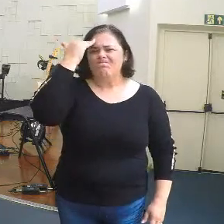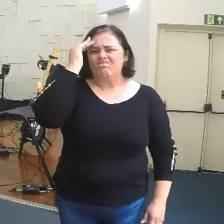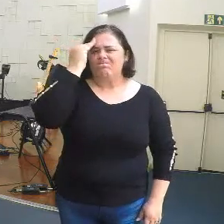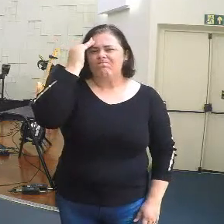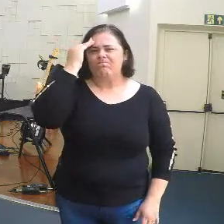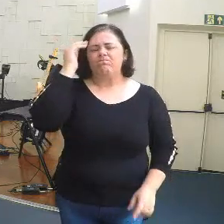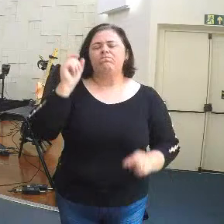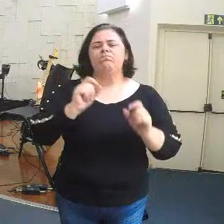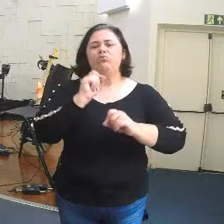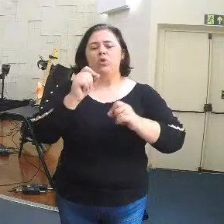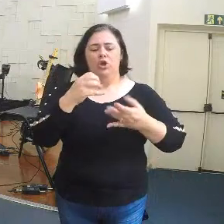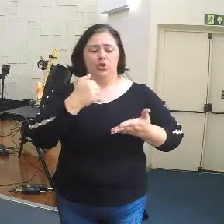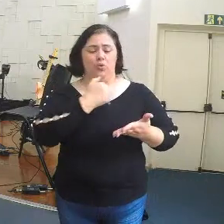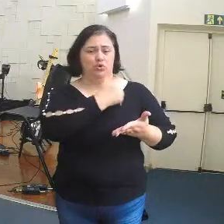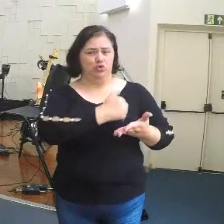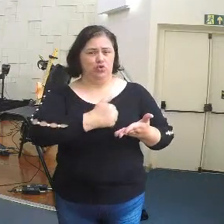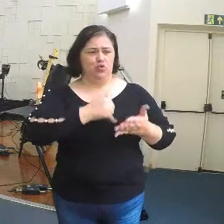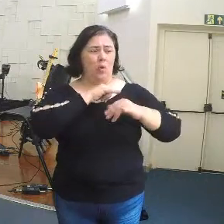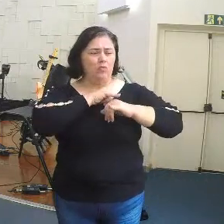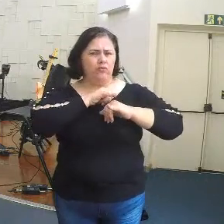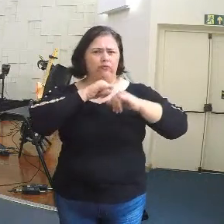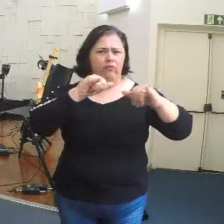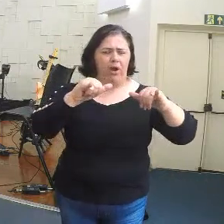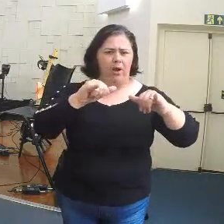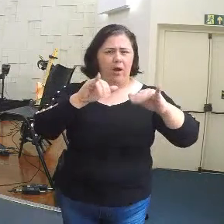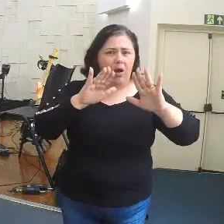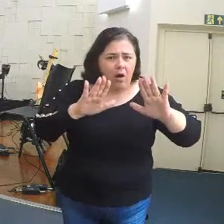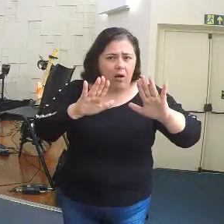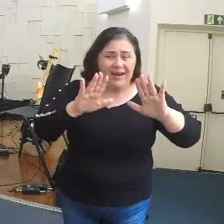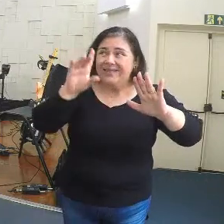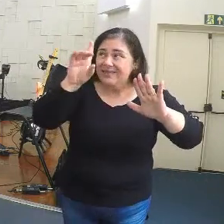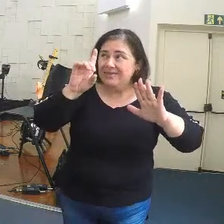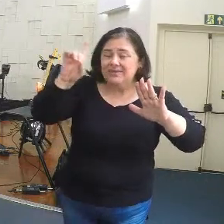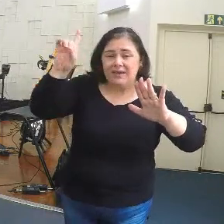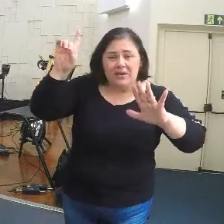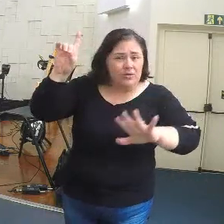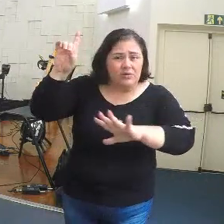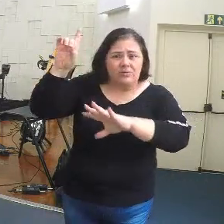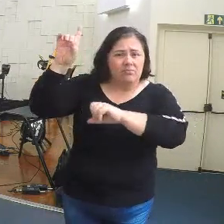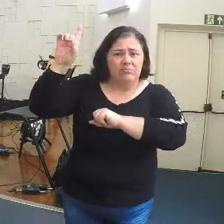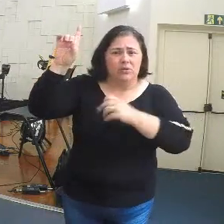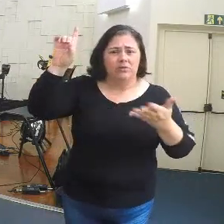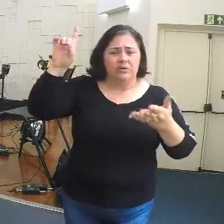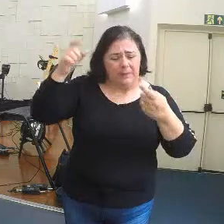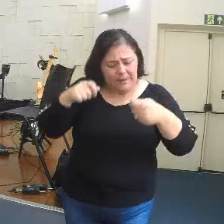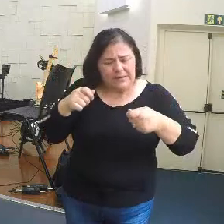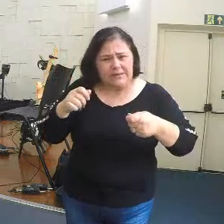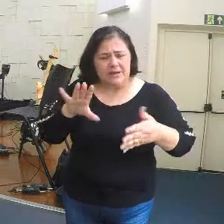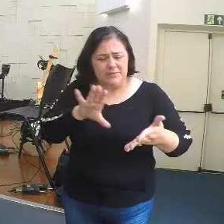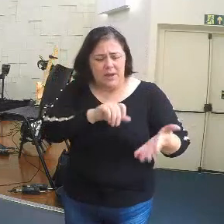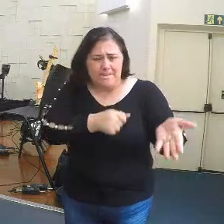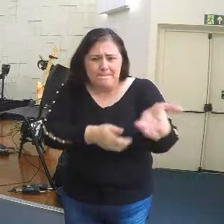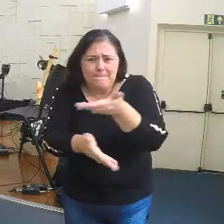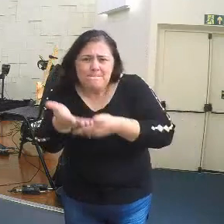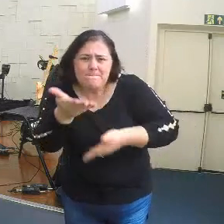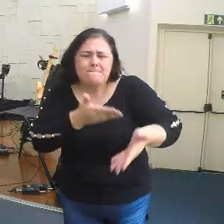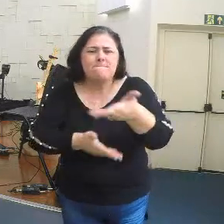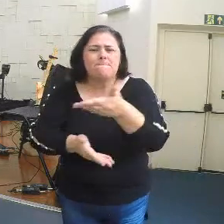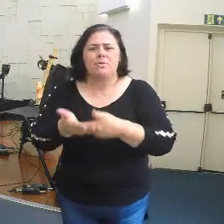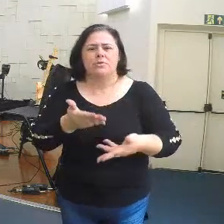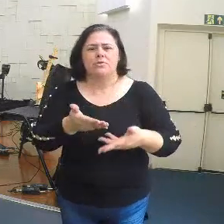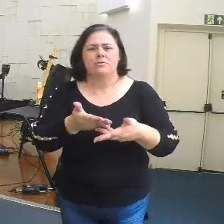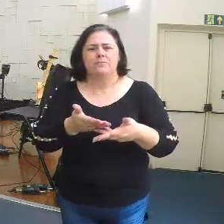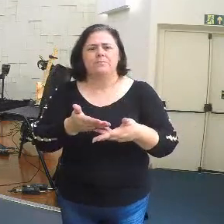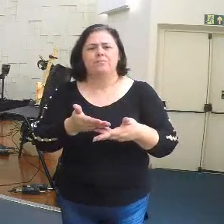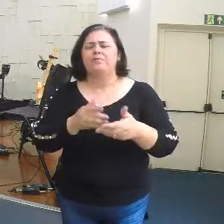qual João fez essa afirmação. O contexto dessa crise que aquelas igrejas nos lares viviam. Então, o